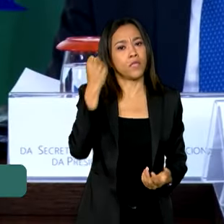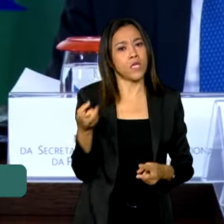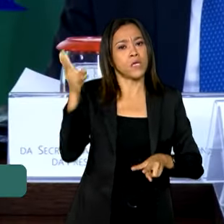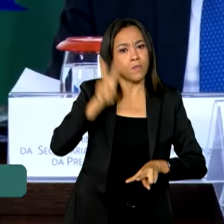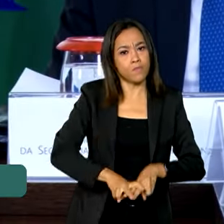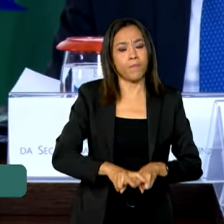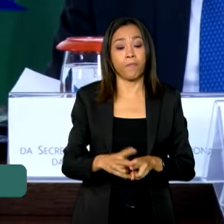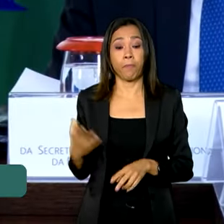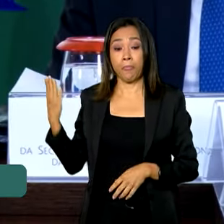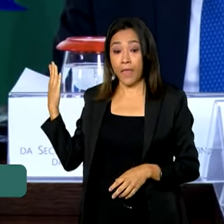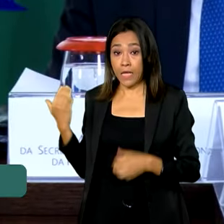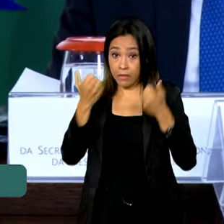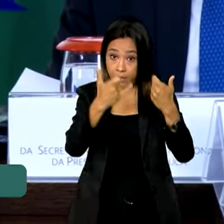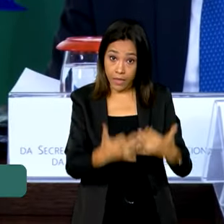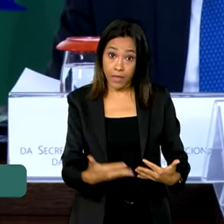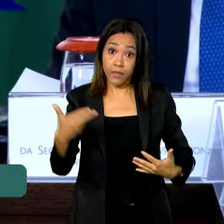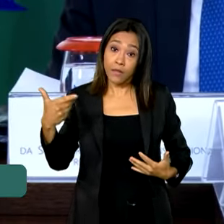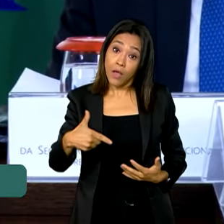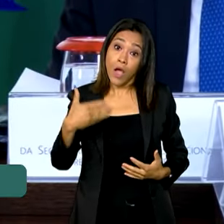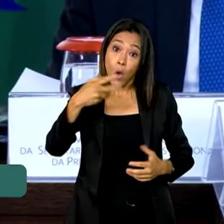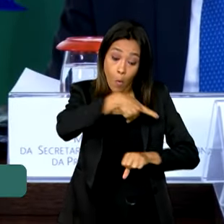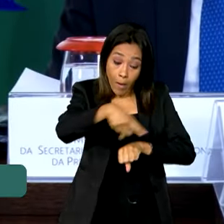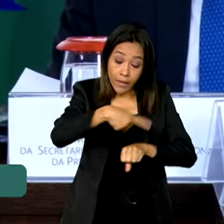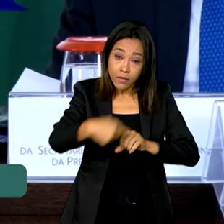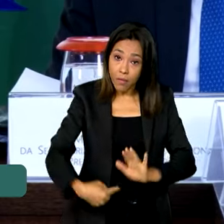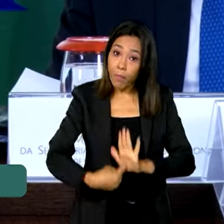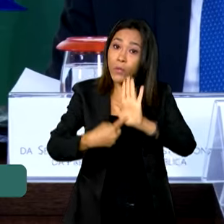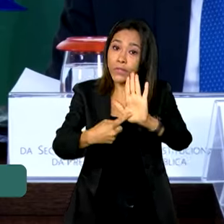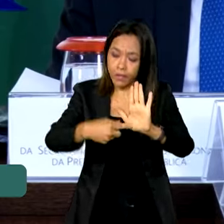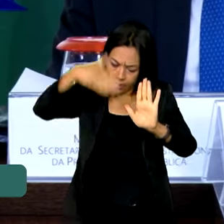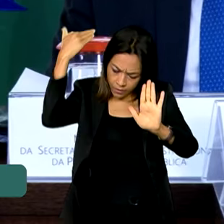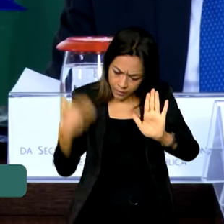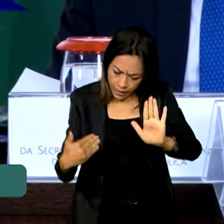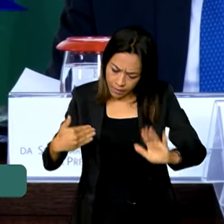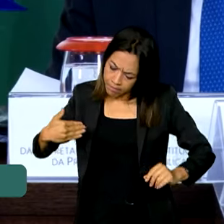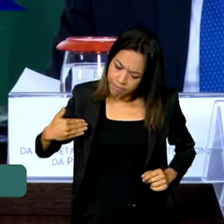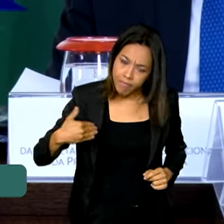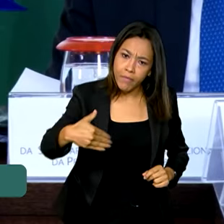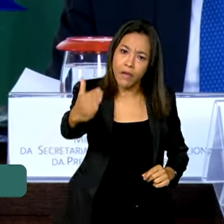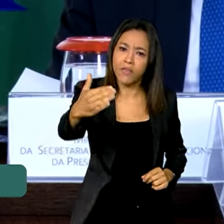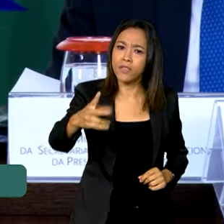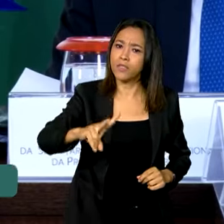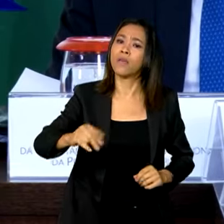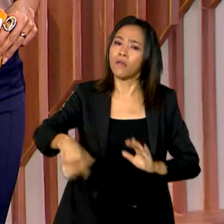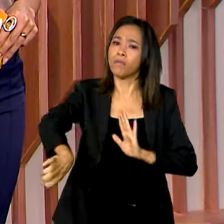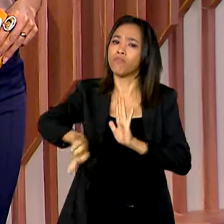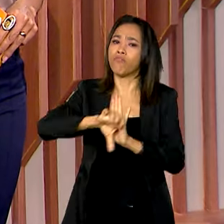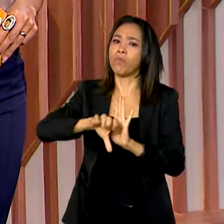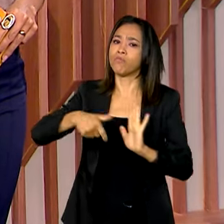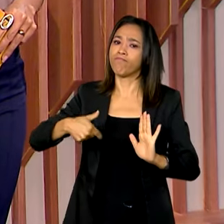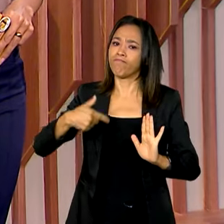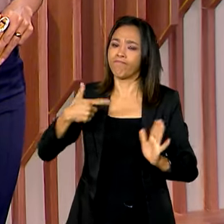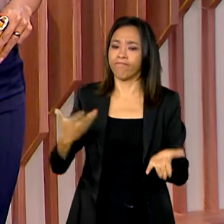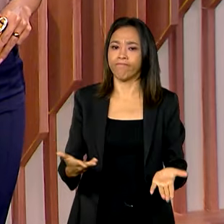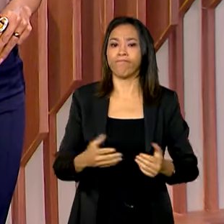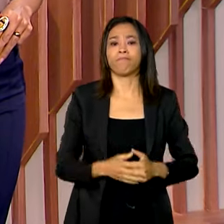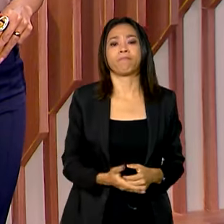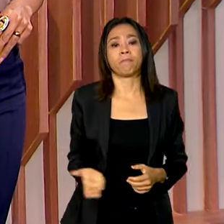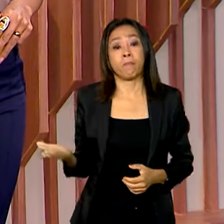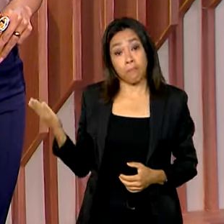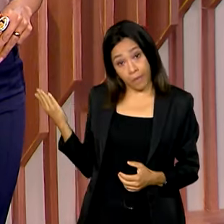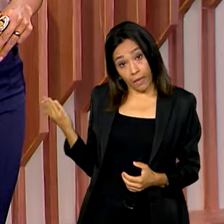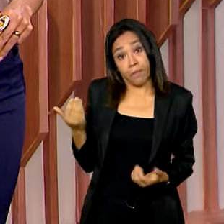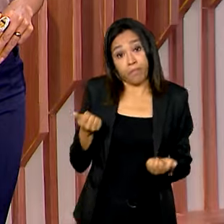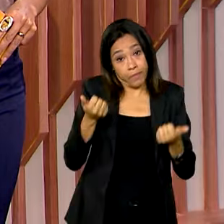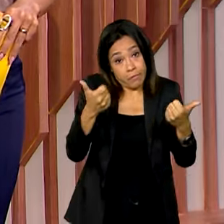apenas está mostrando que daqui para frente a gente não vai brincar com o crime ambiental. É, e o presidente